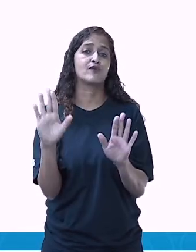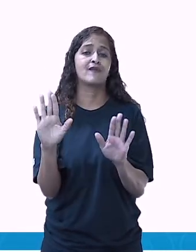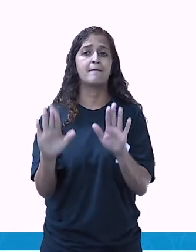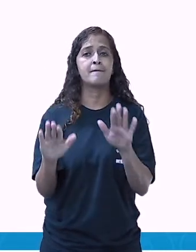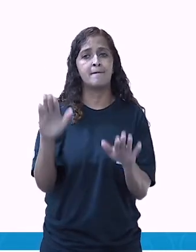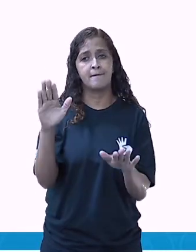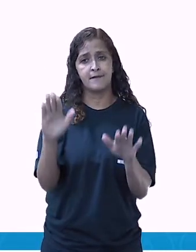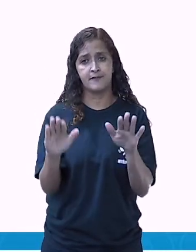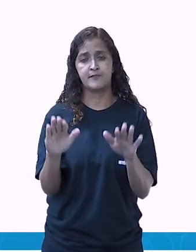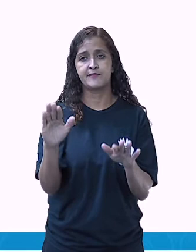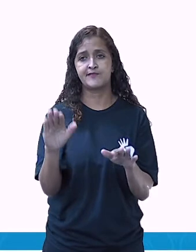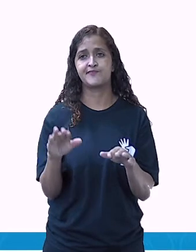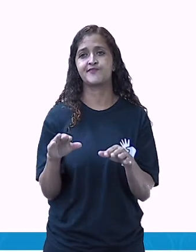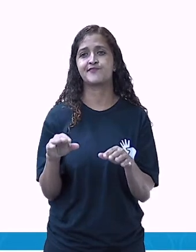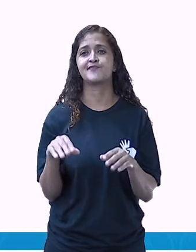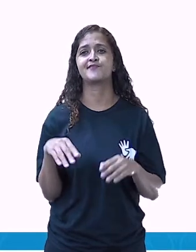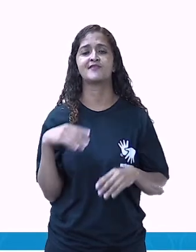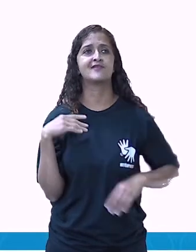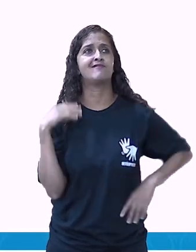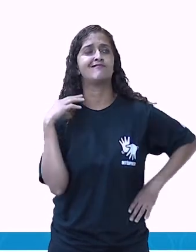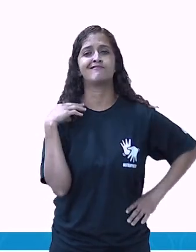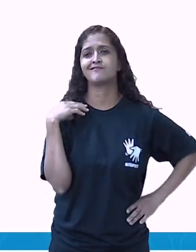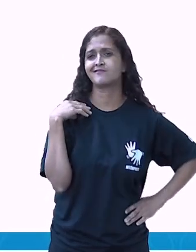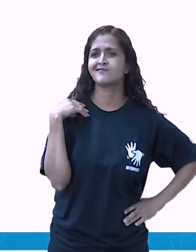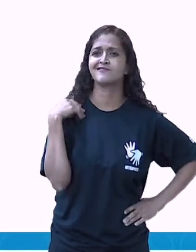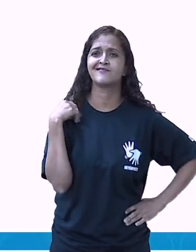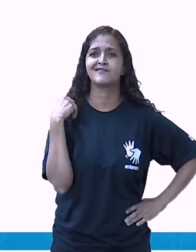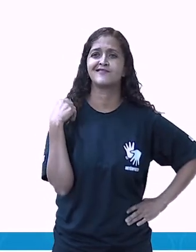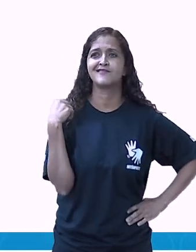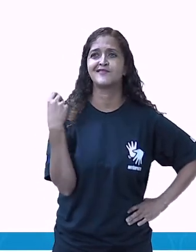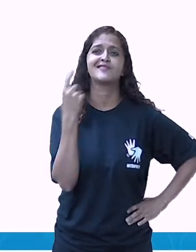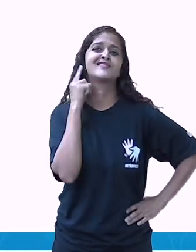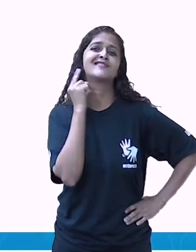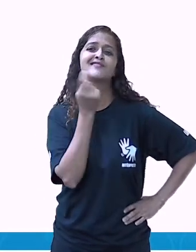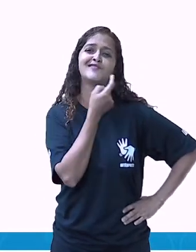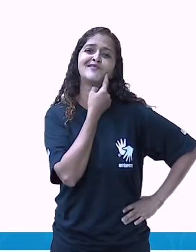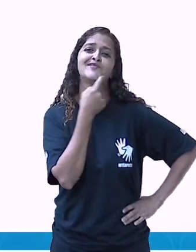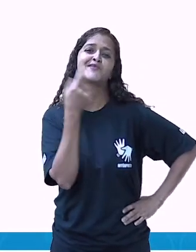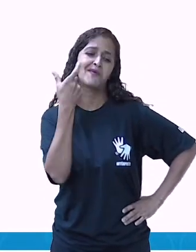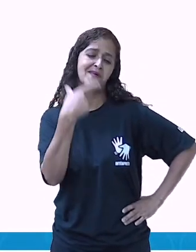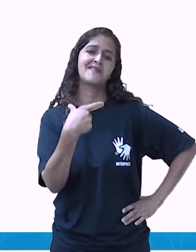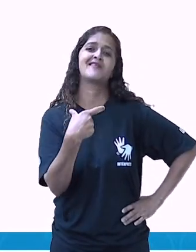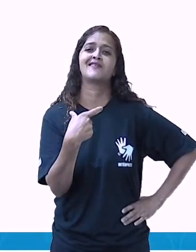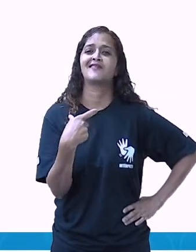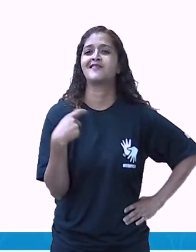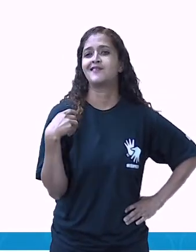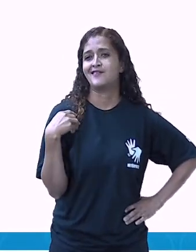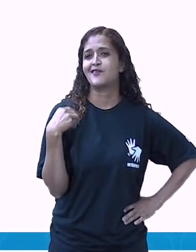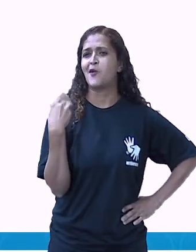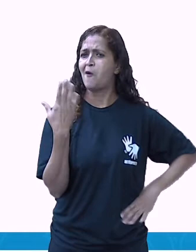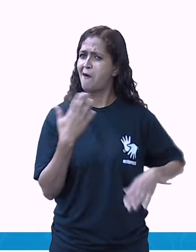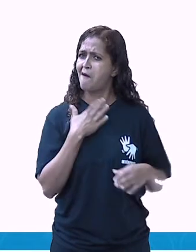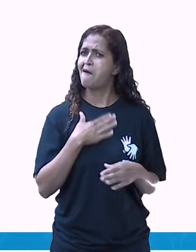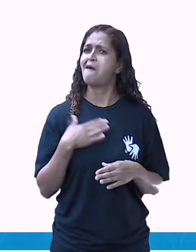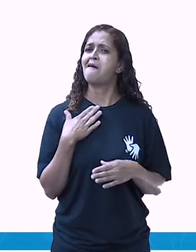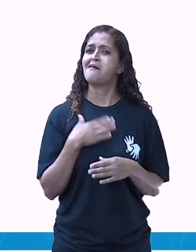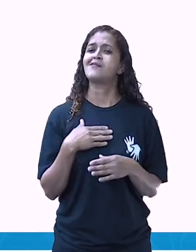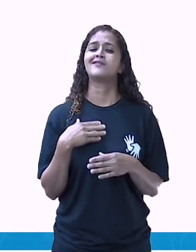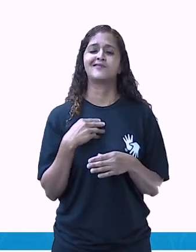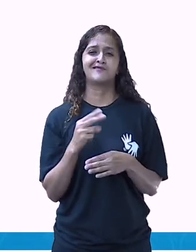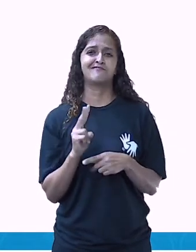do pessoal assim, né? Assim como eu, que usa 2 brincos, é meio conservador, tá